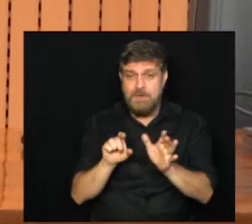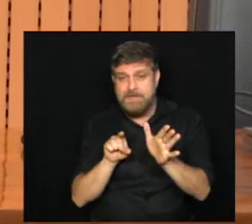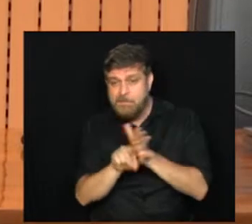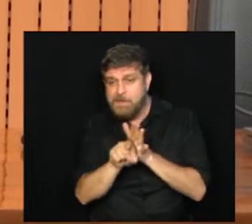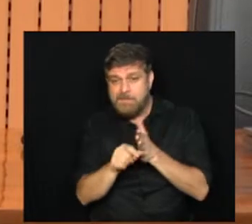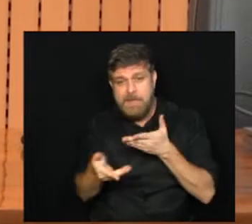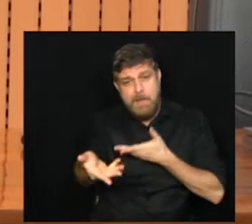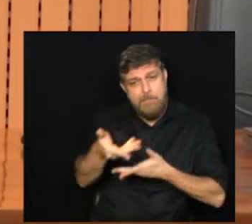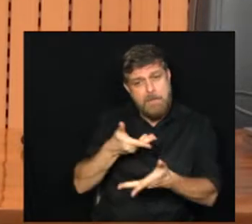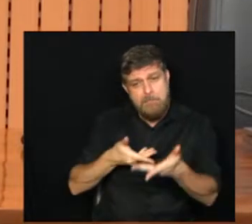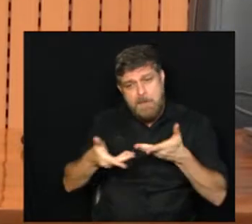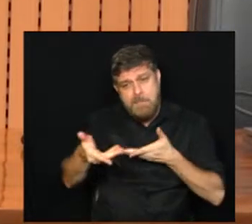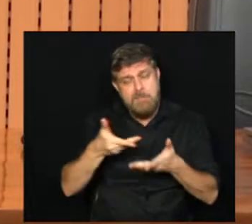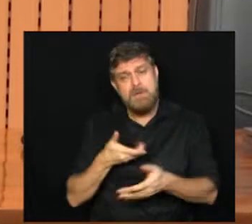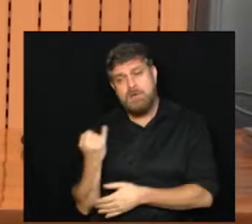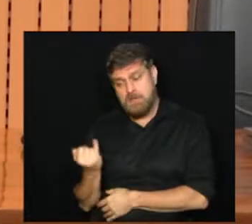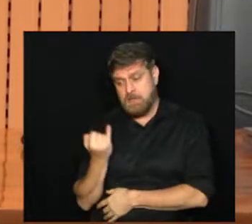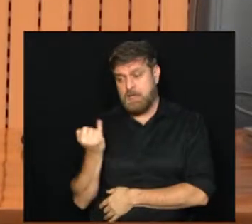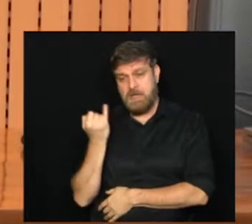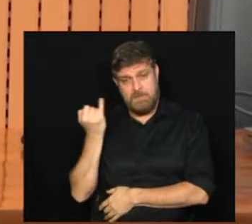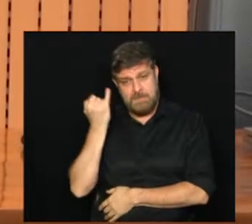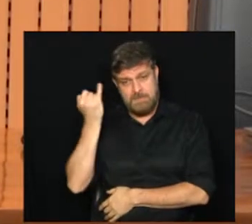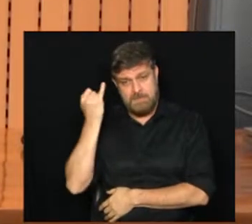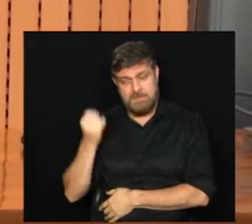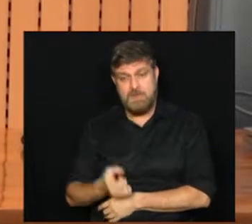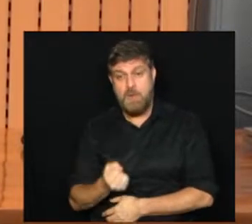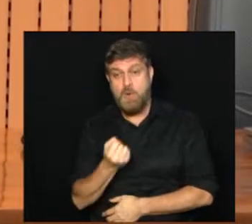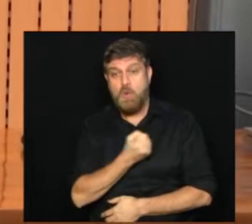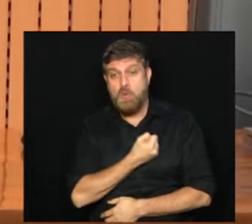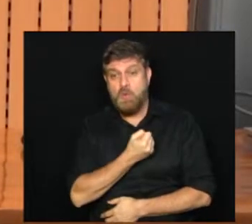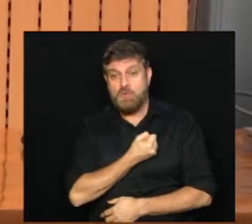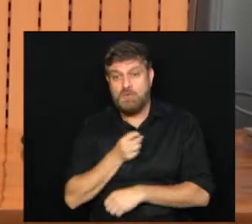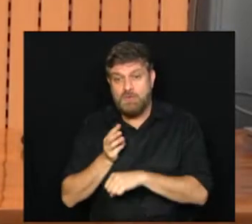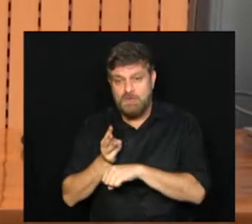que é muito importante, é o telefone 19